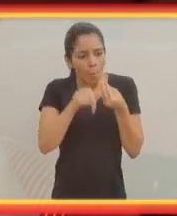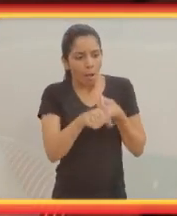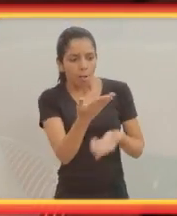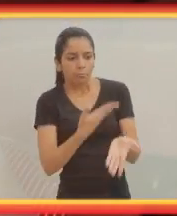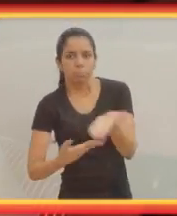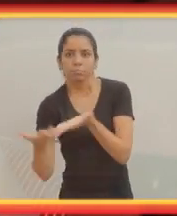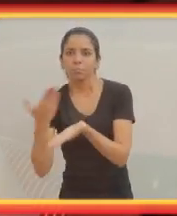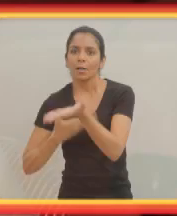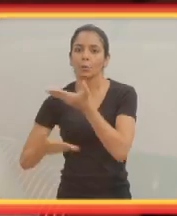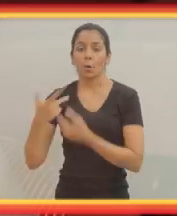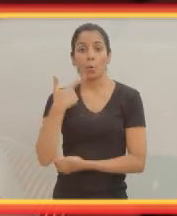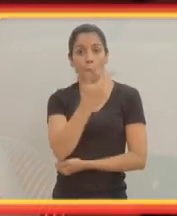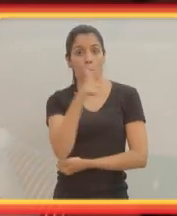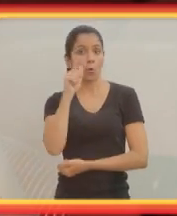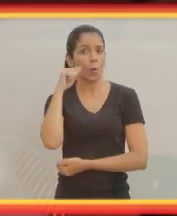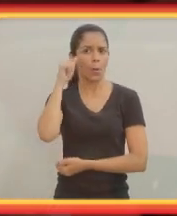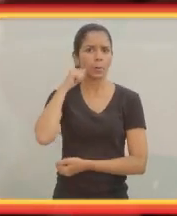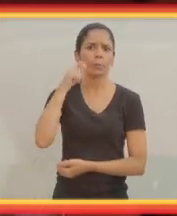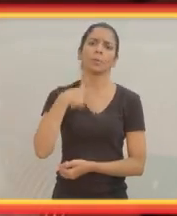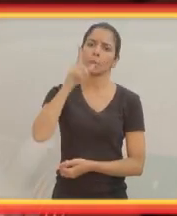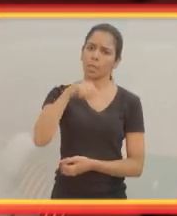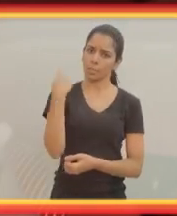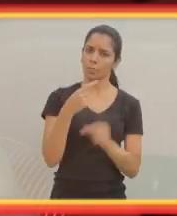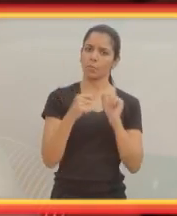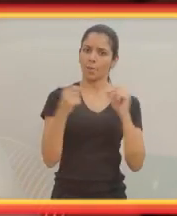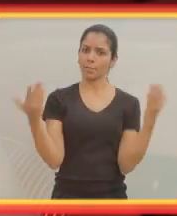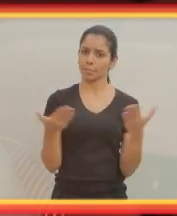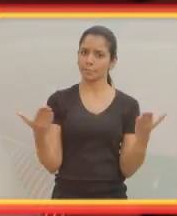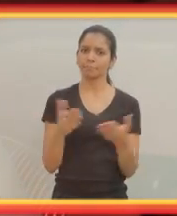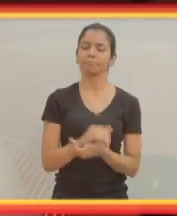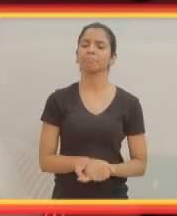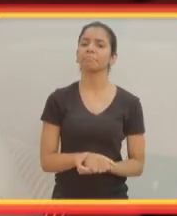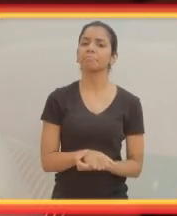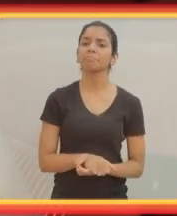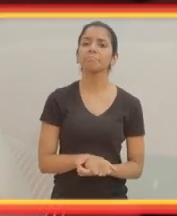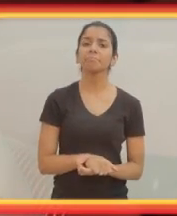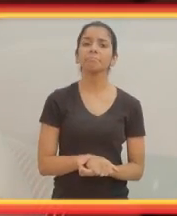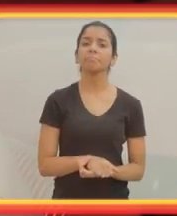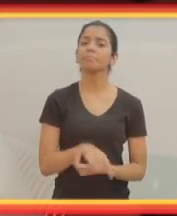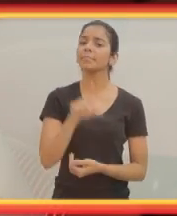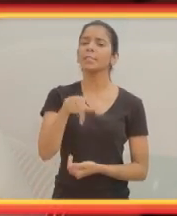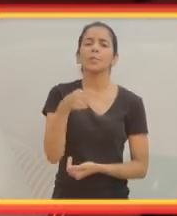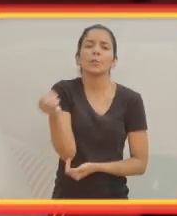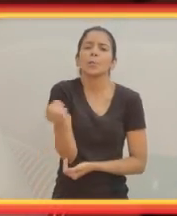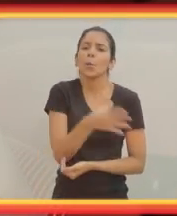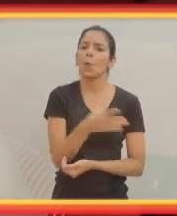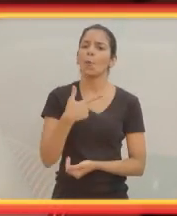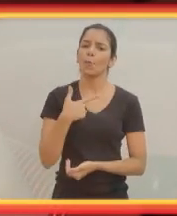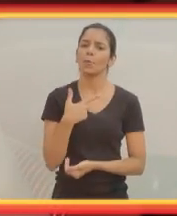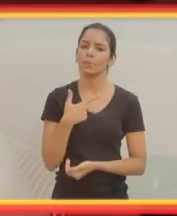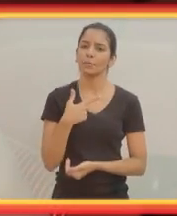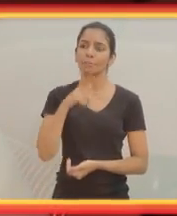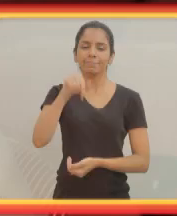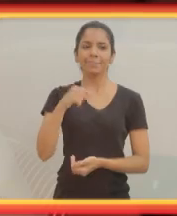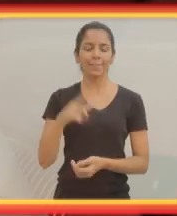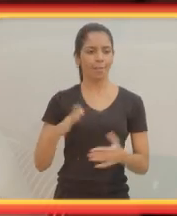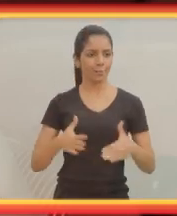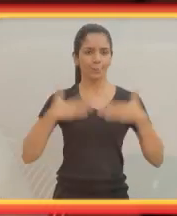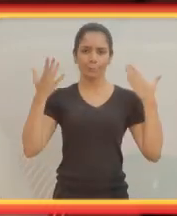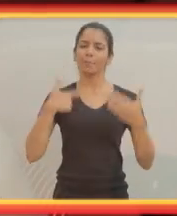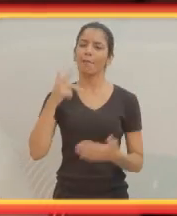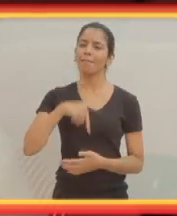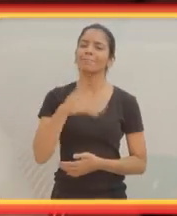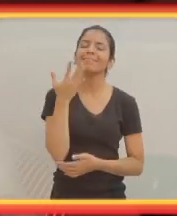como funciona essa troca, que é uma maneira diferente da que a gente está se relacionando aqui agora, é muito novo